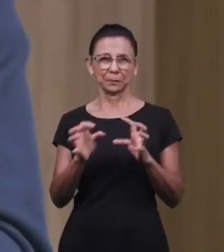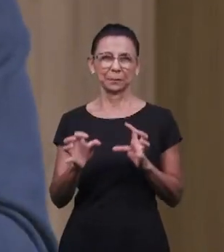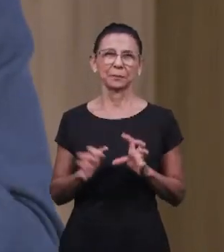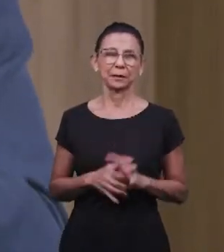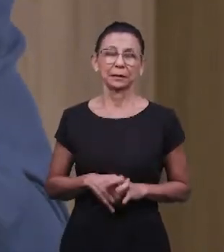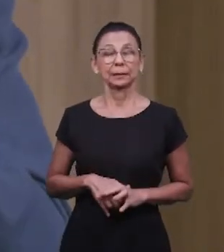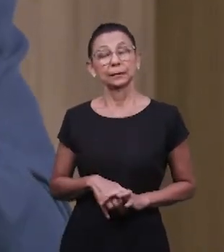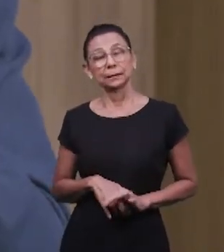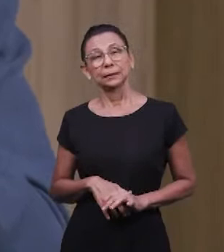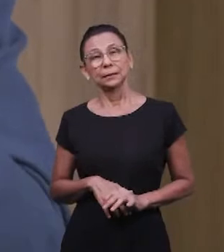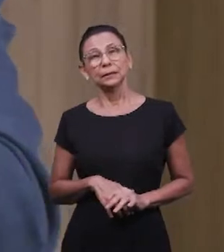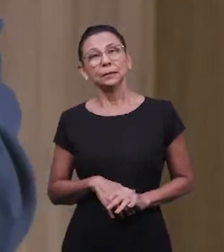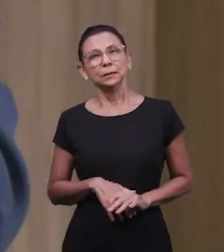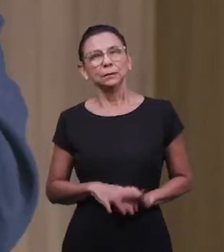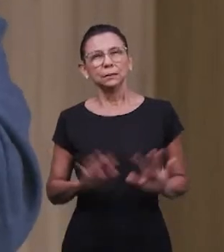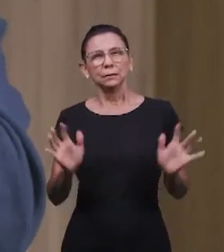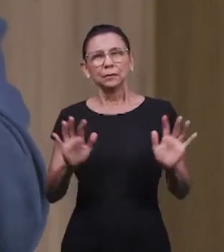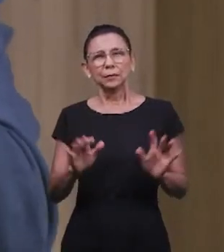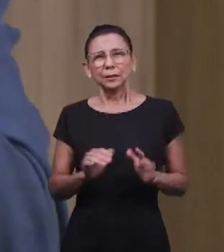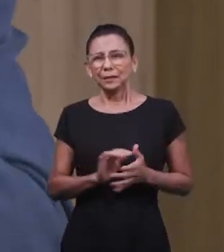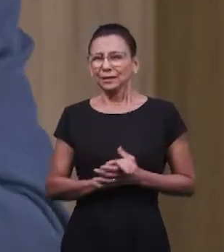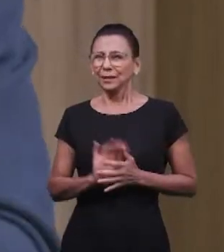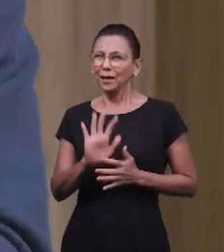ali, não faça na frente do filho. Vai